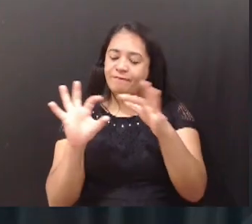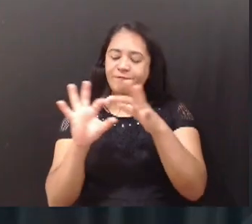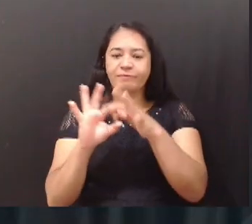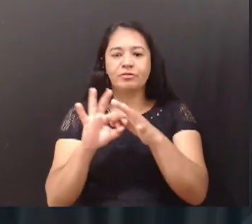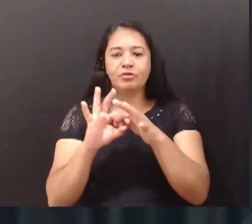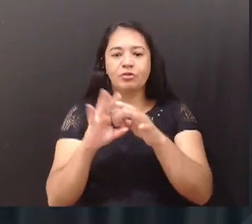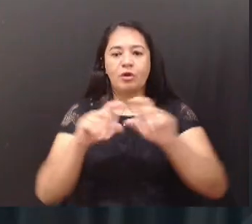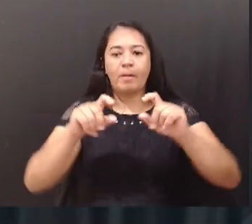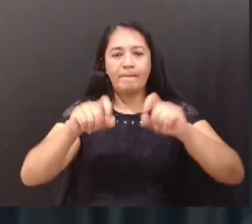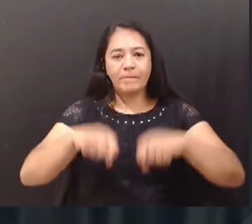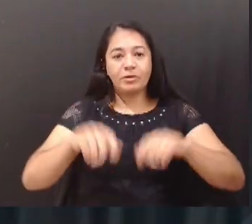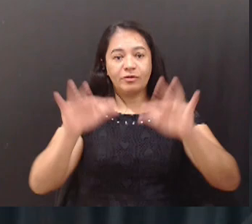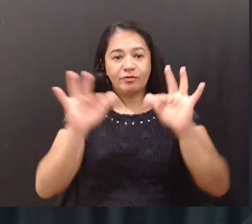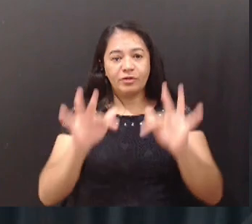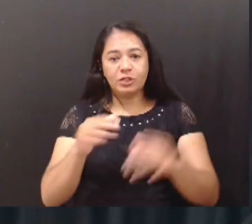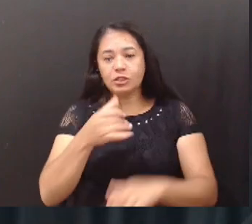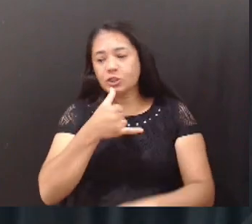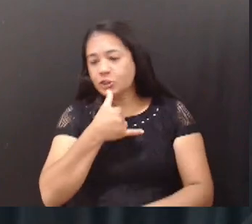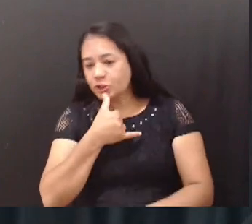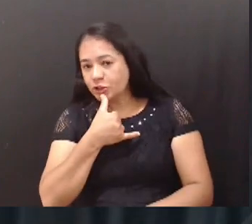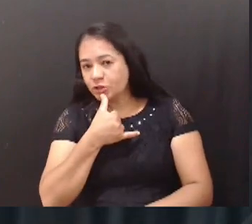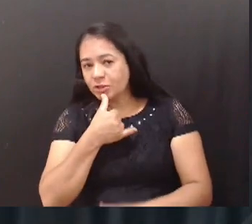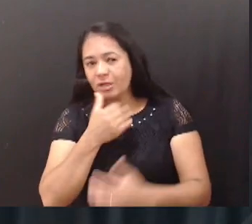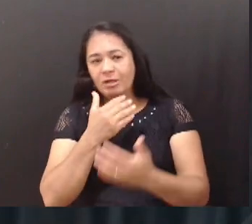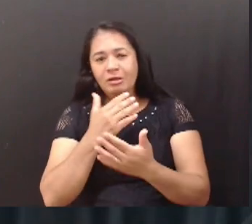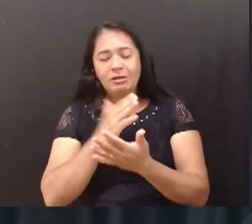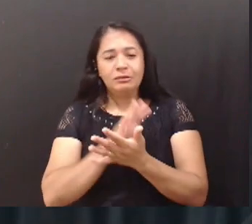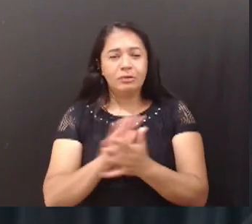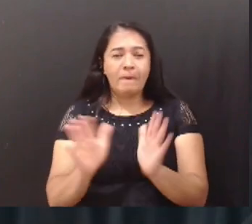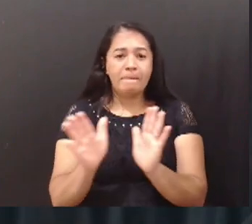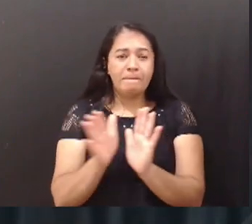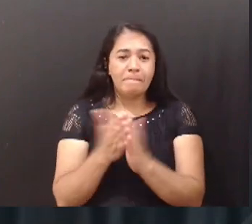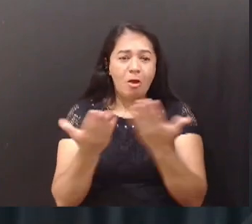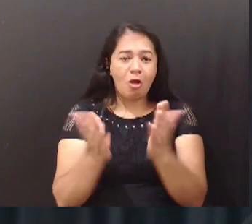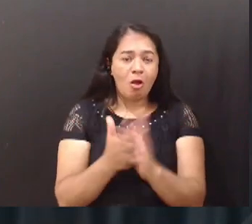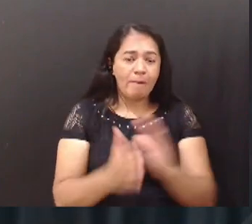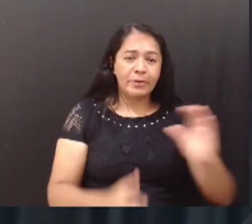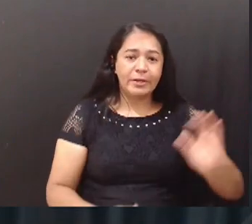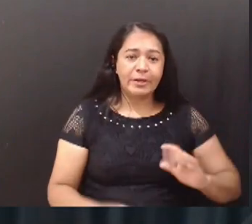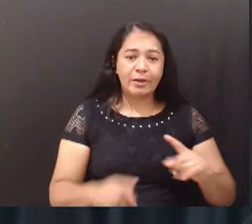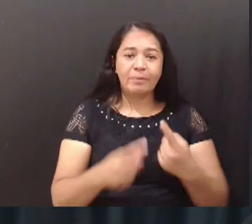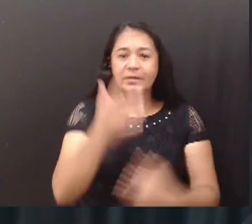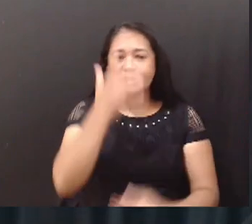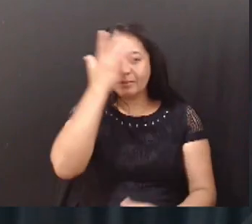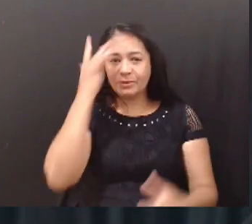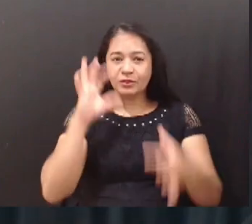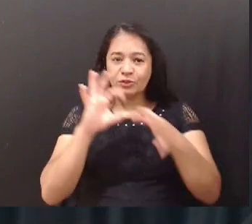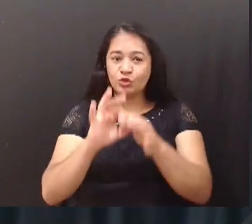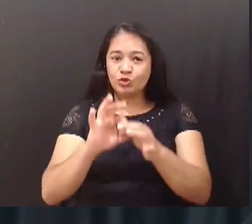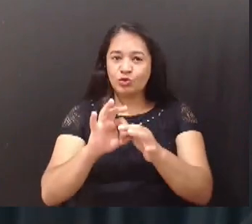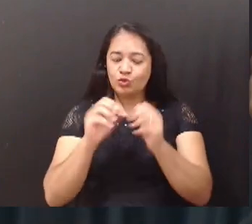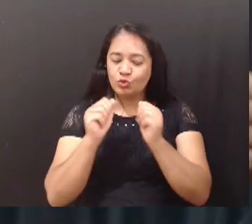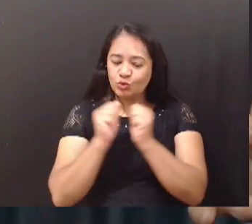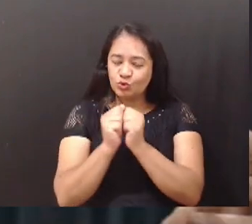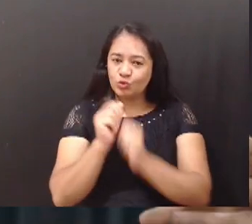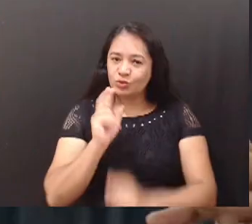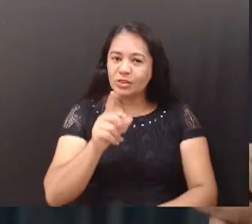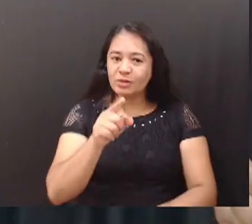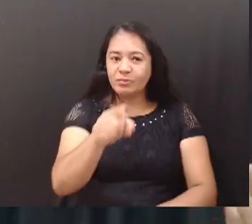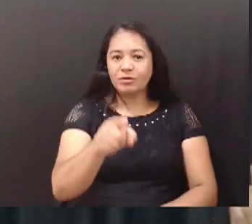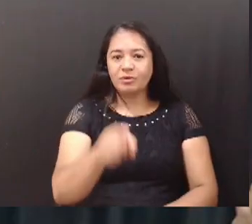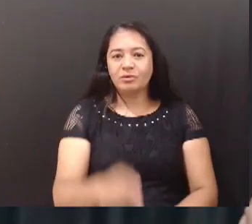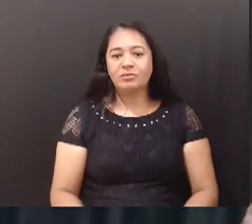tá triste, tá acabada, tá pobre, tá rica, e a pessoa vai estar ali com você. Confundem muito